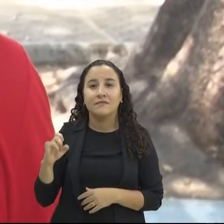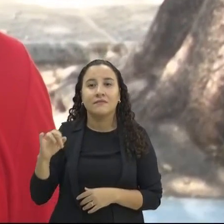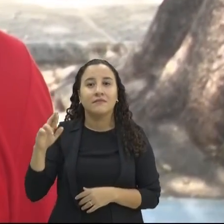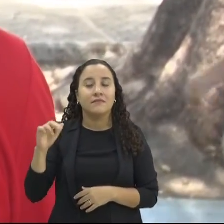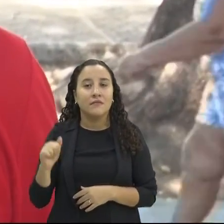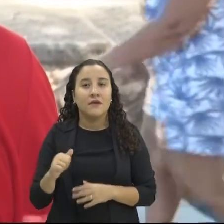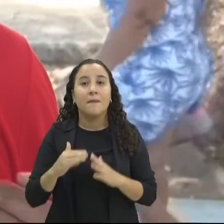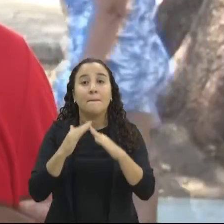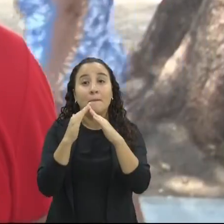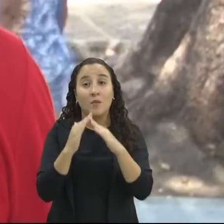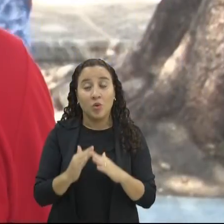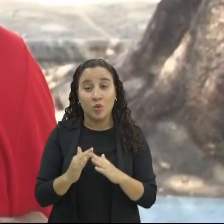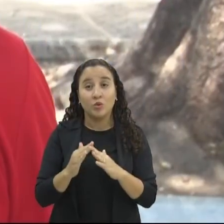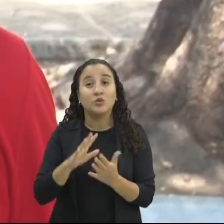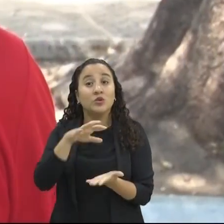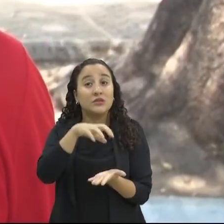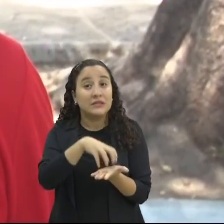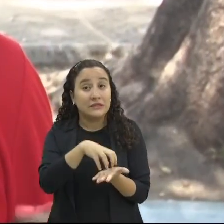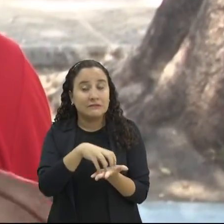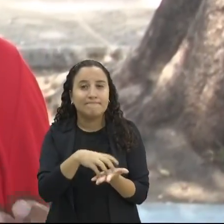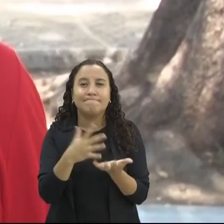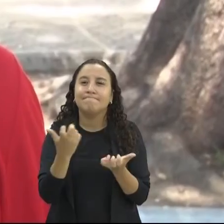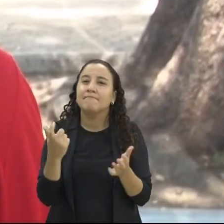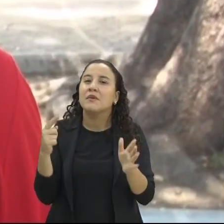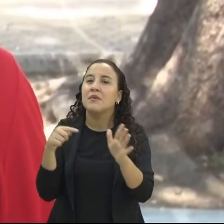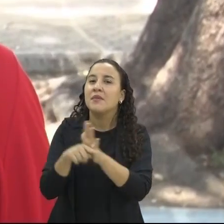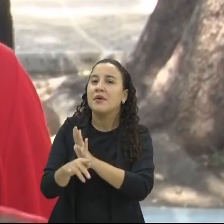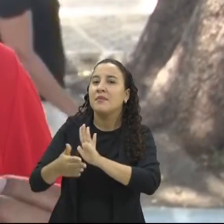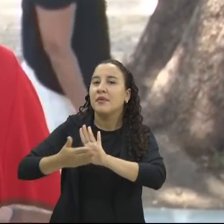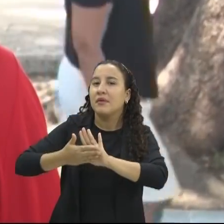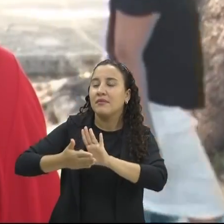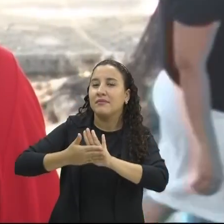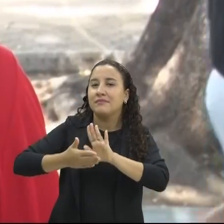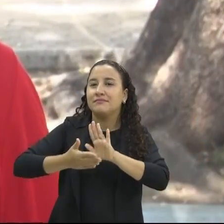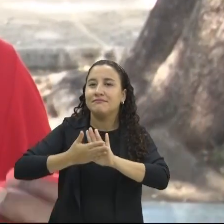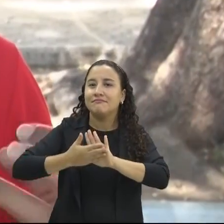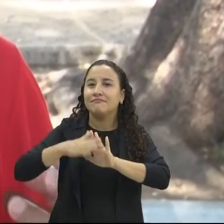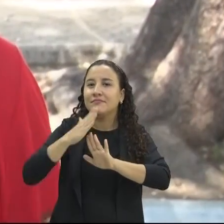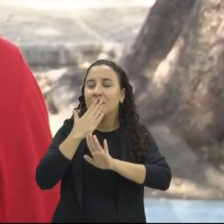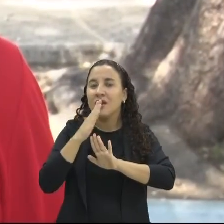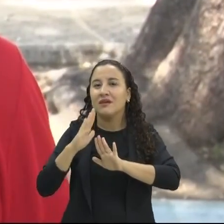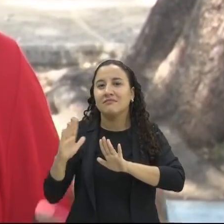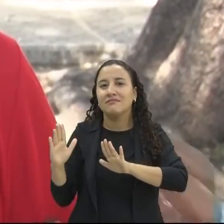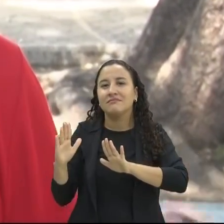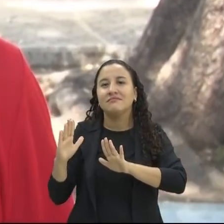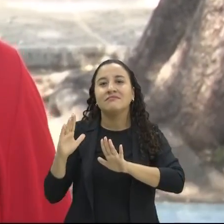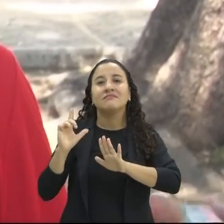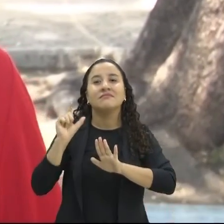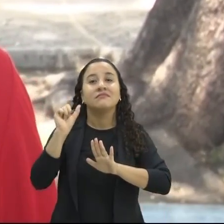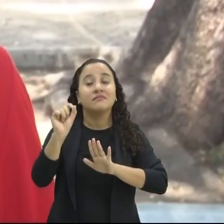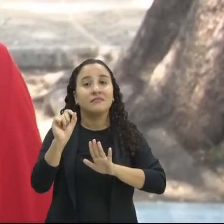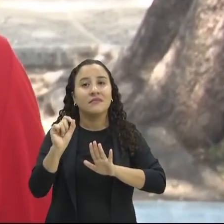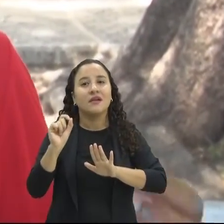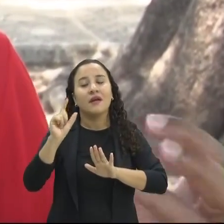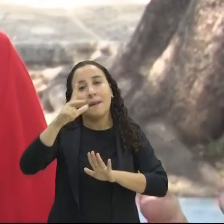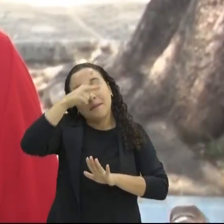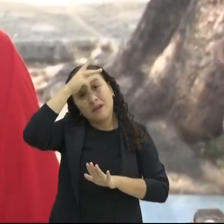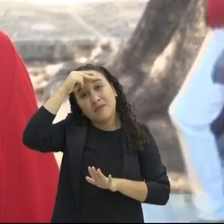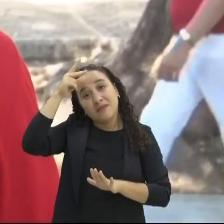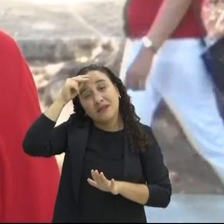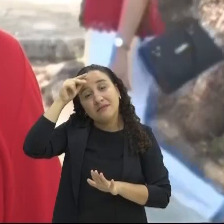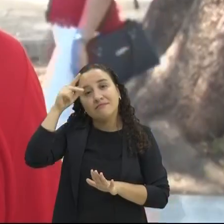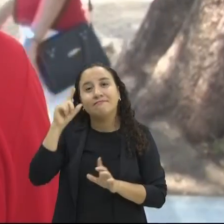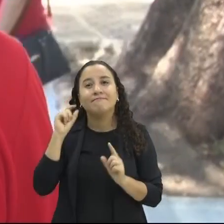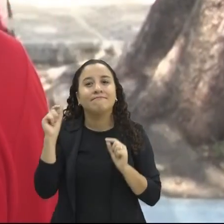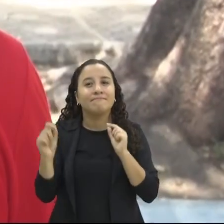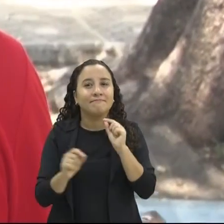de Teresina e gostaria de saber qual a proposta dos candidatos a prefeito em nosso município sobre